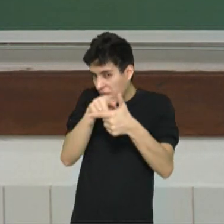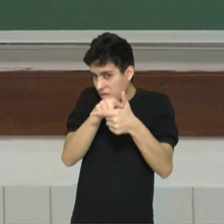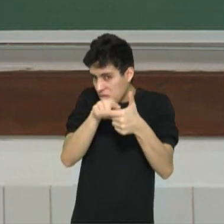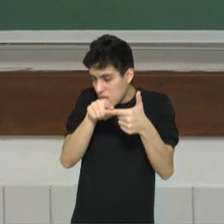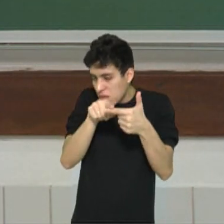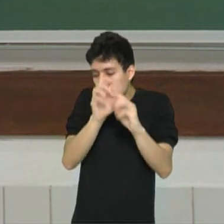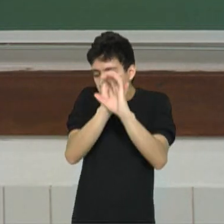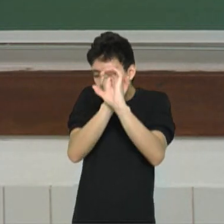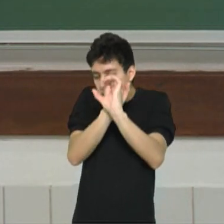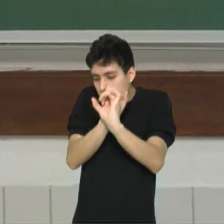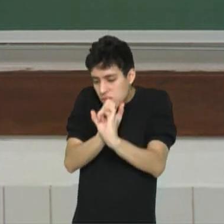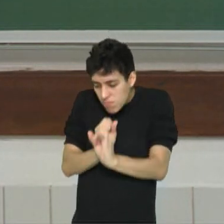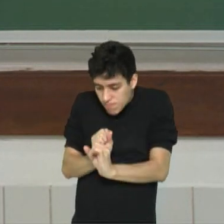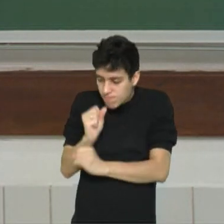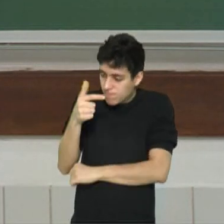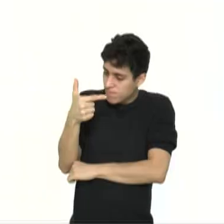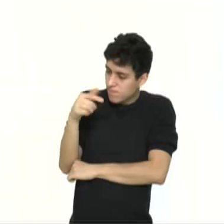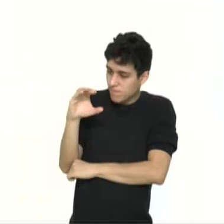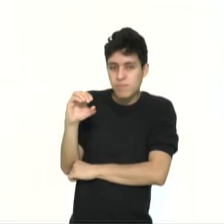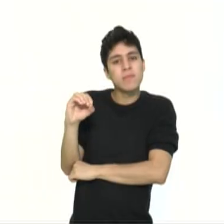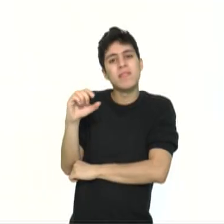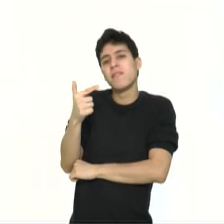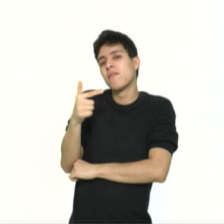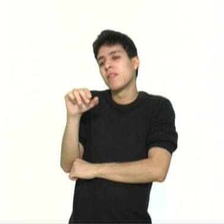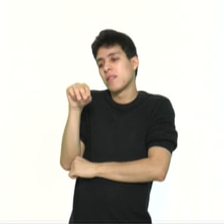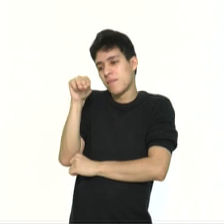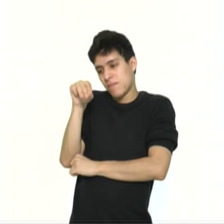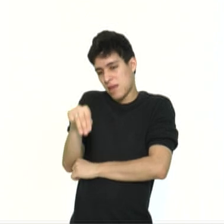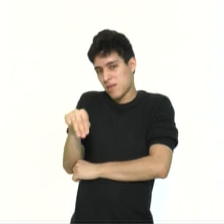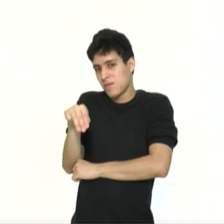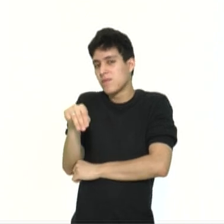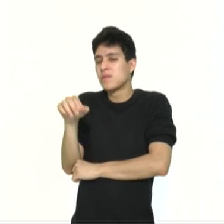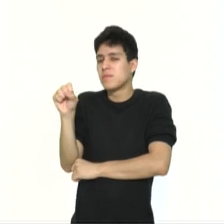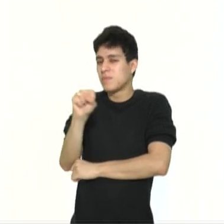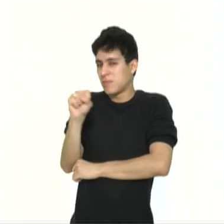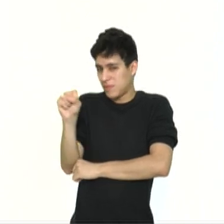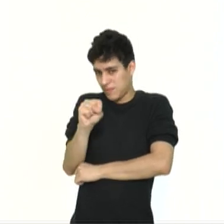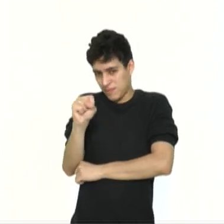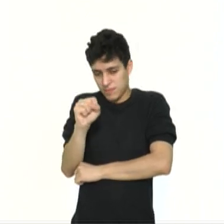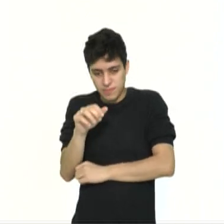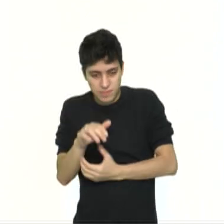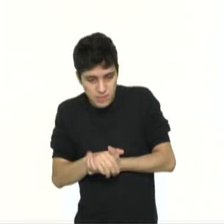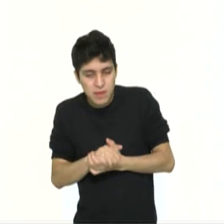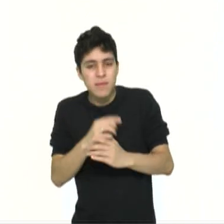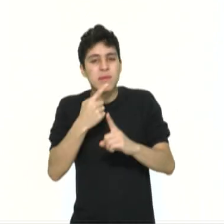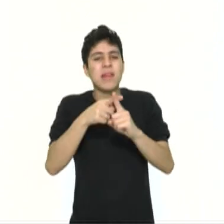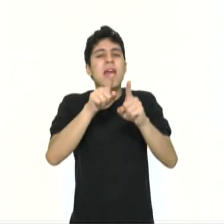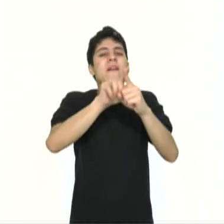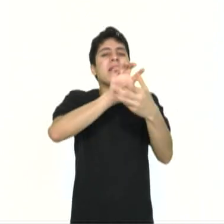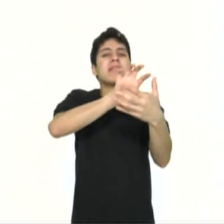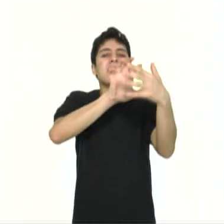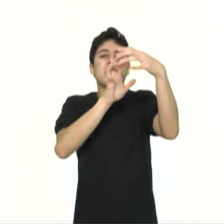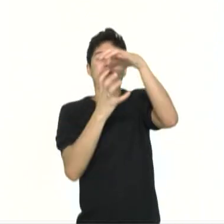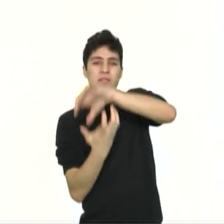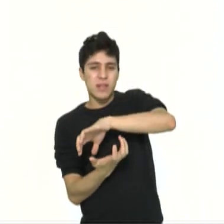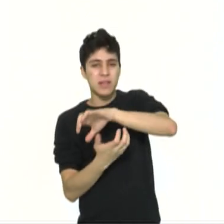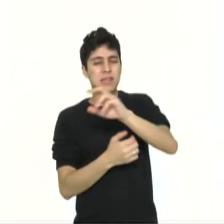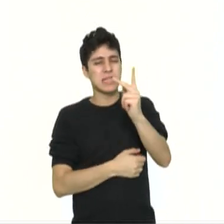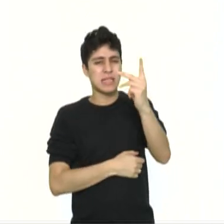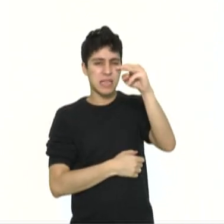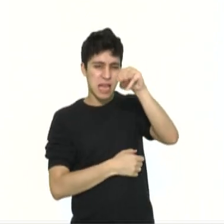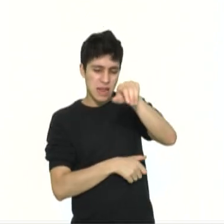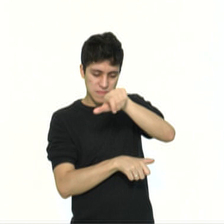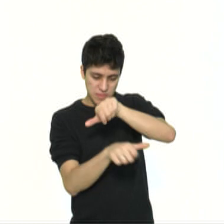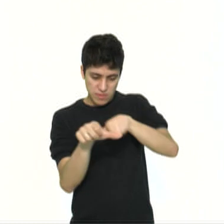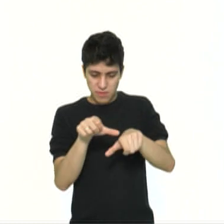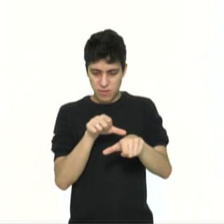fazer esse cálculo é 20 metros por segundo, né? Porque você transformou de quilômetros por hora para metros